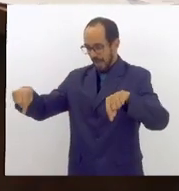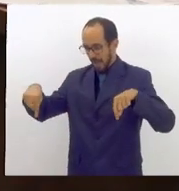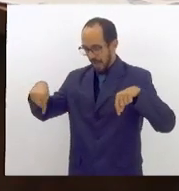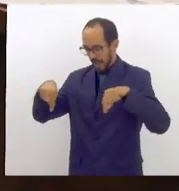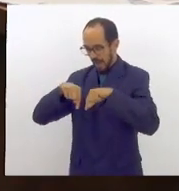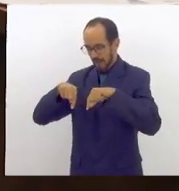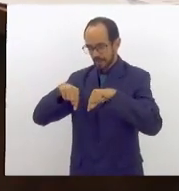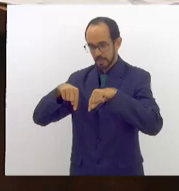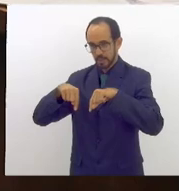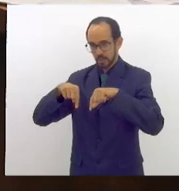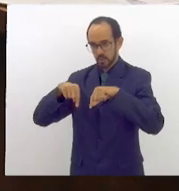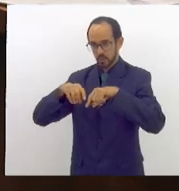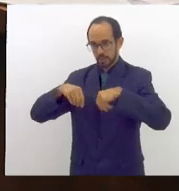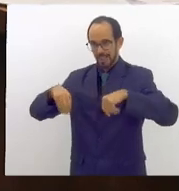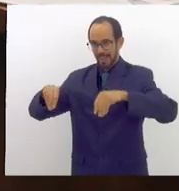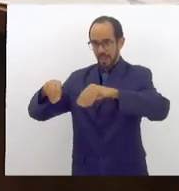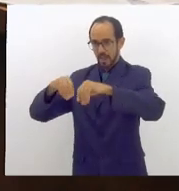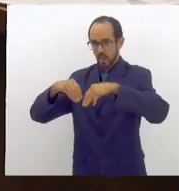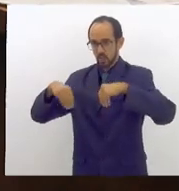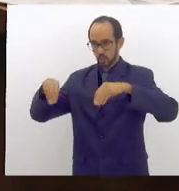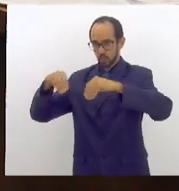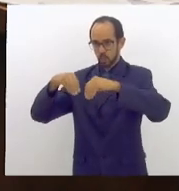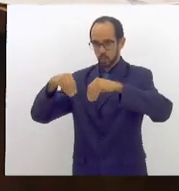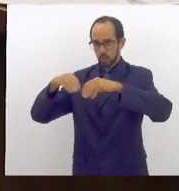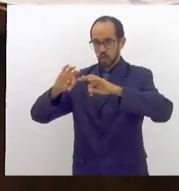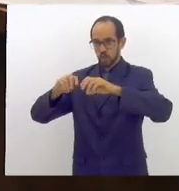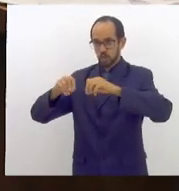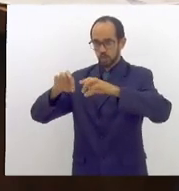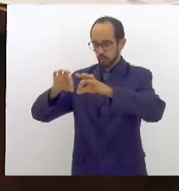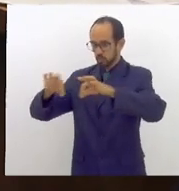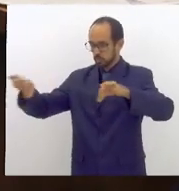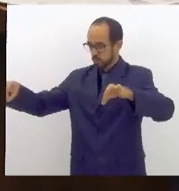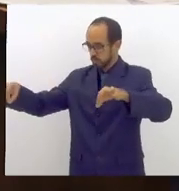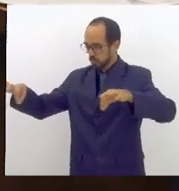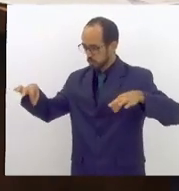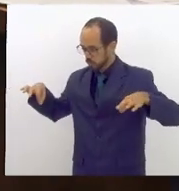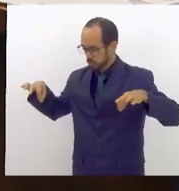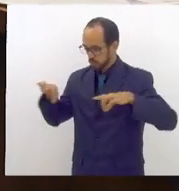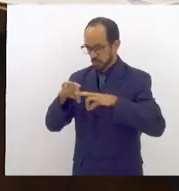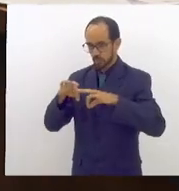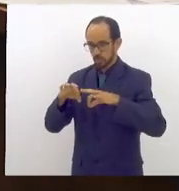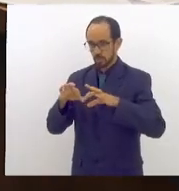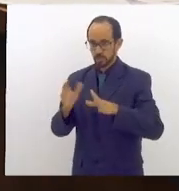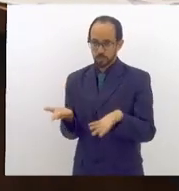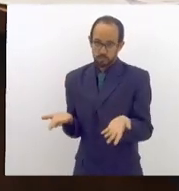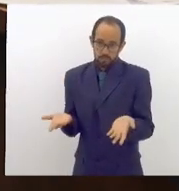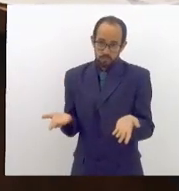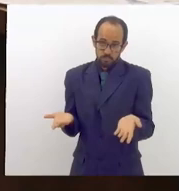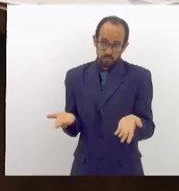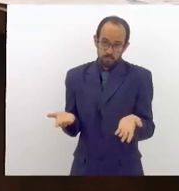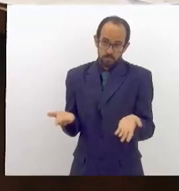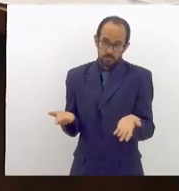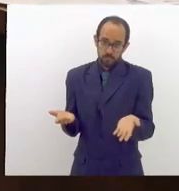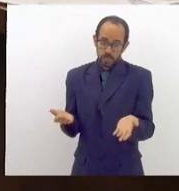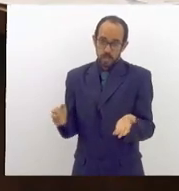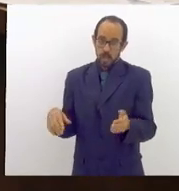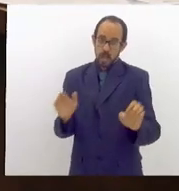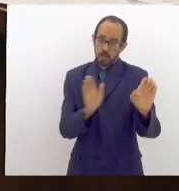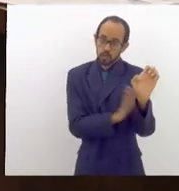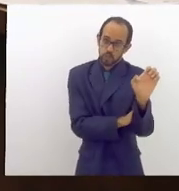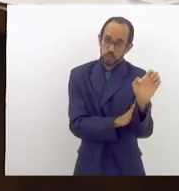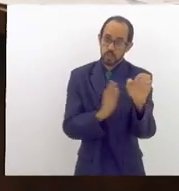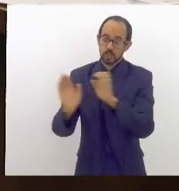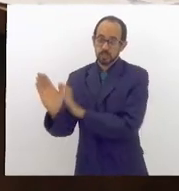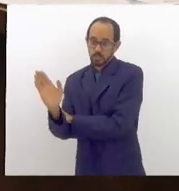tem todas as medidas do perímetro testado ao lado direito lado esquerdo